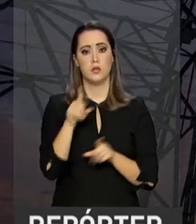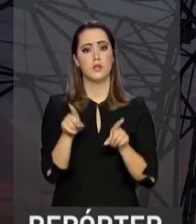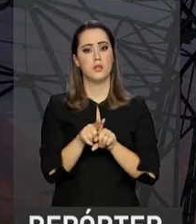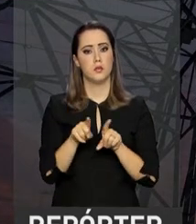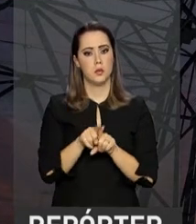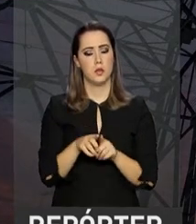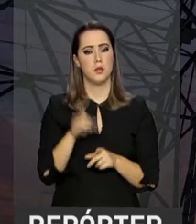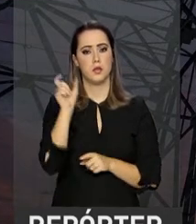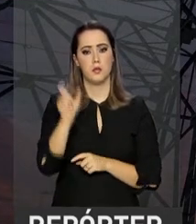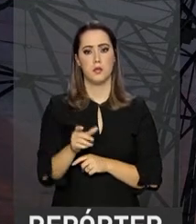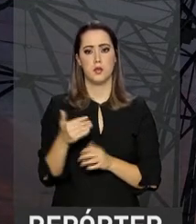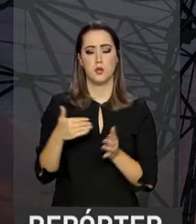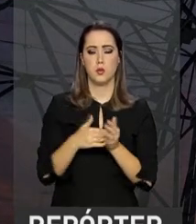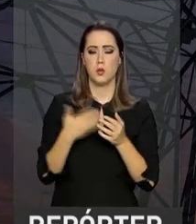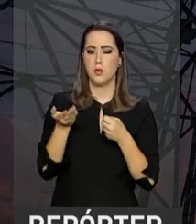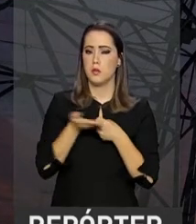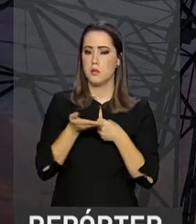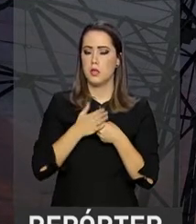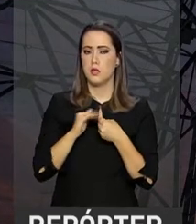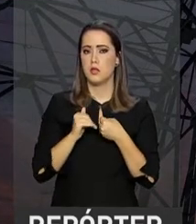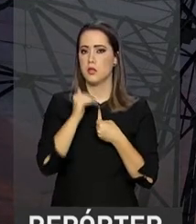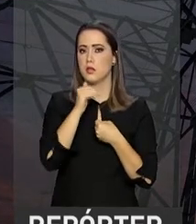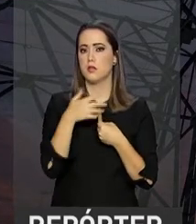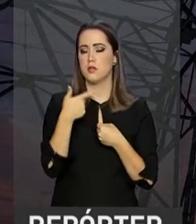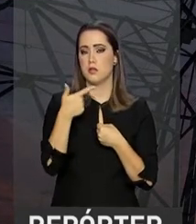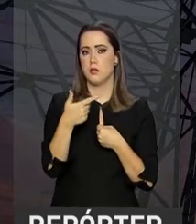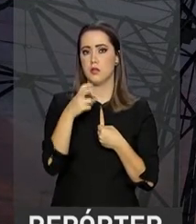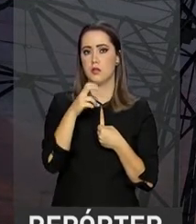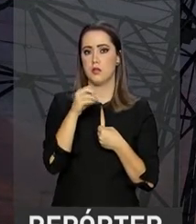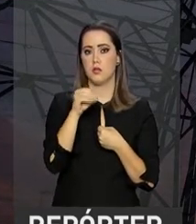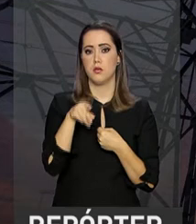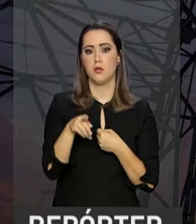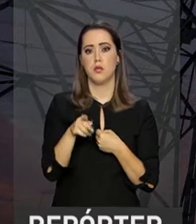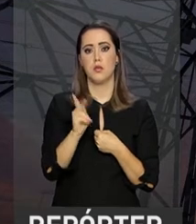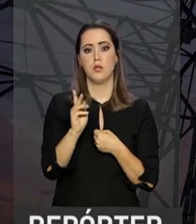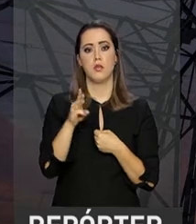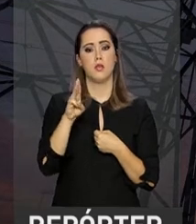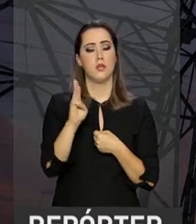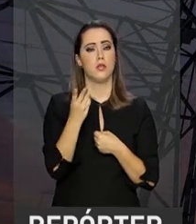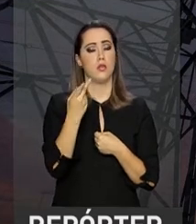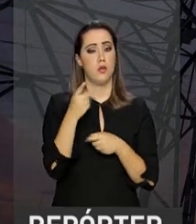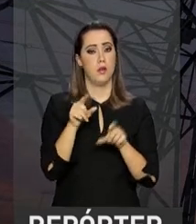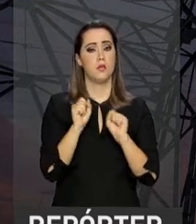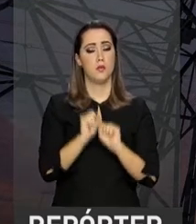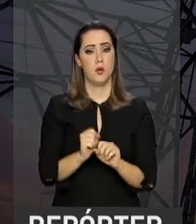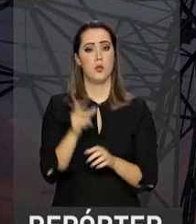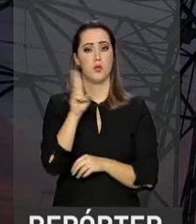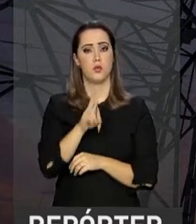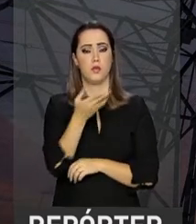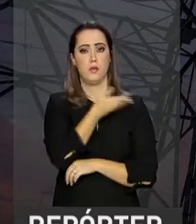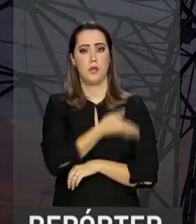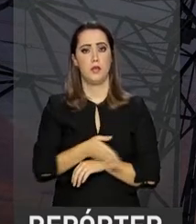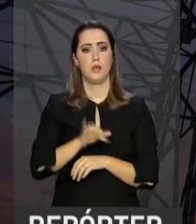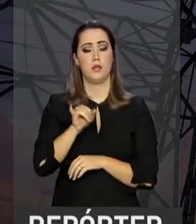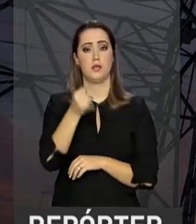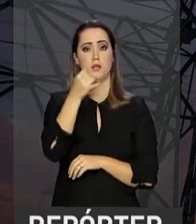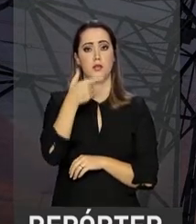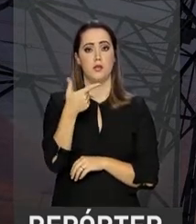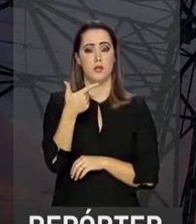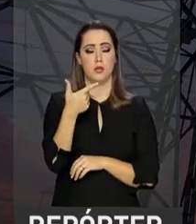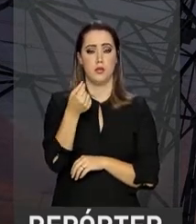aqueles que consomem em média mais de 250 kilowatts hora poderão usar a tarifa branca a partir de janeiro de